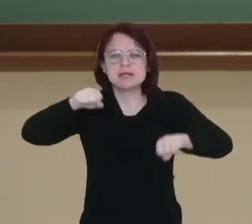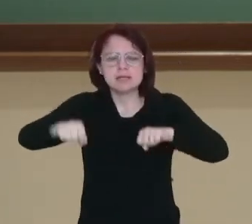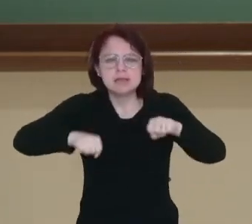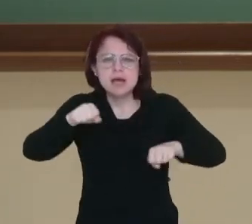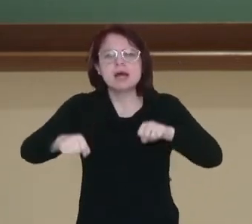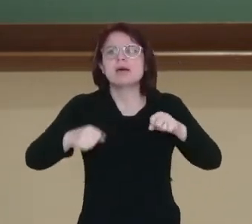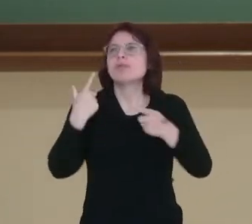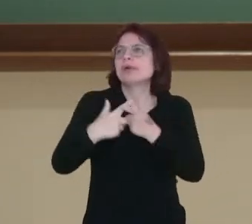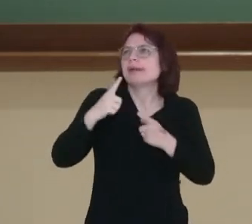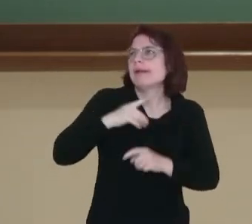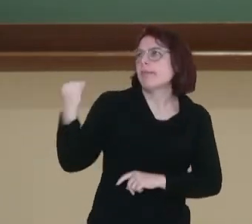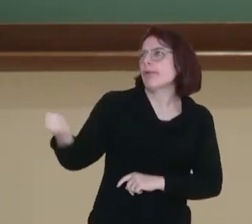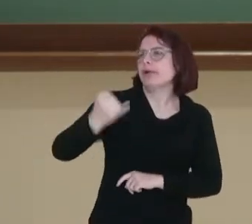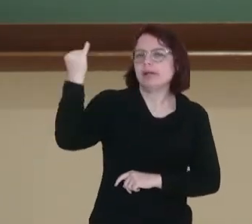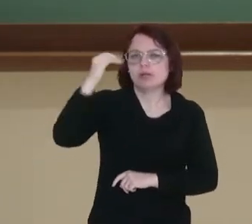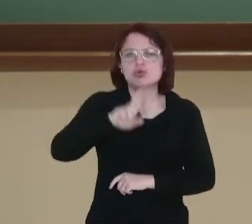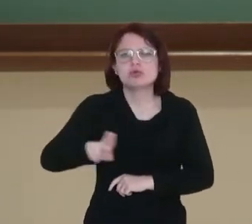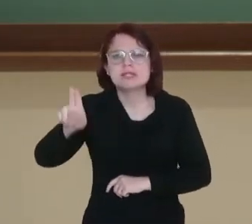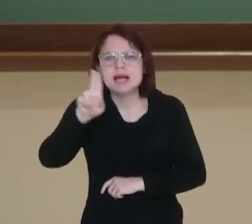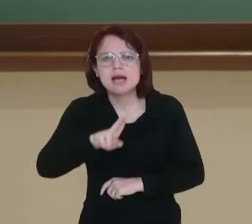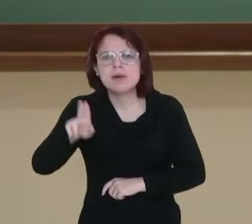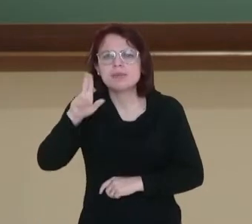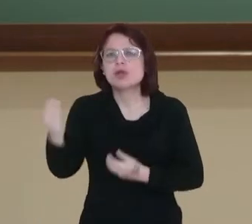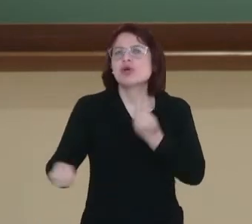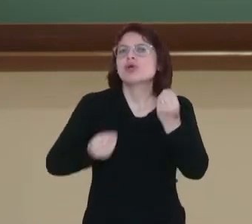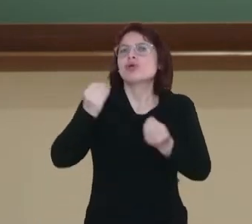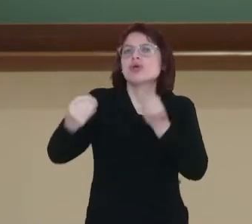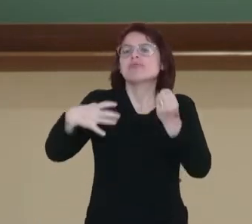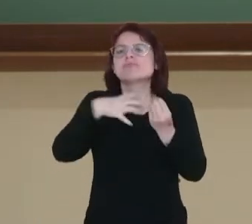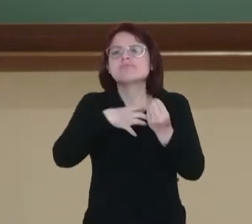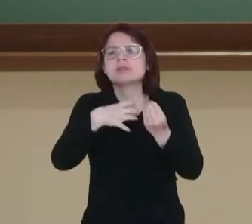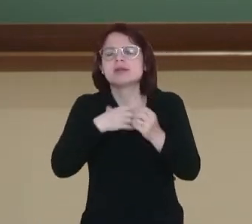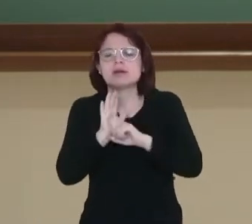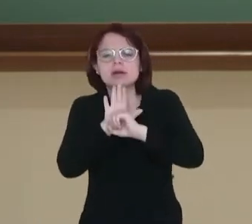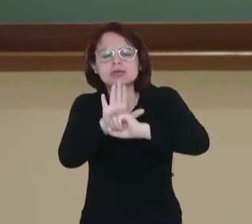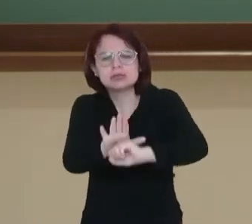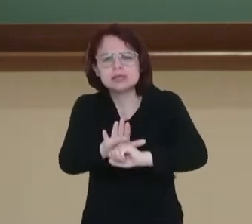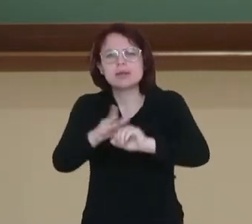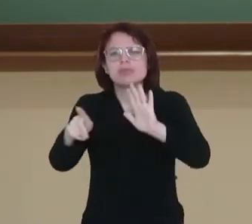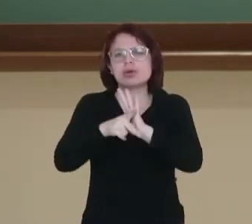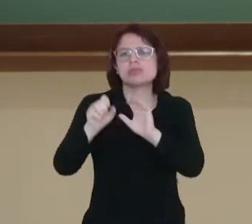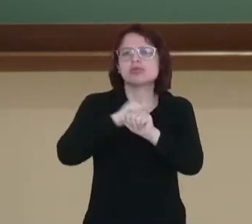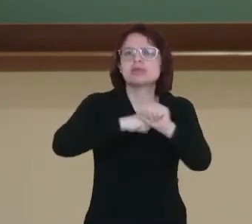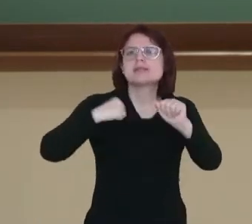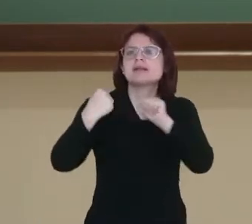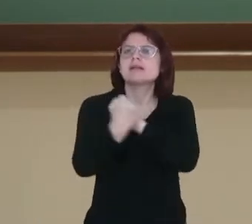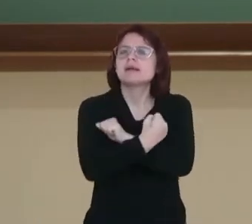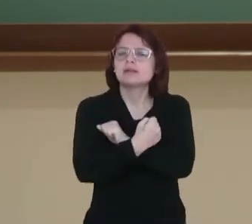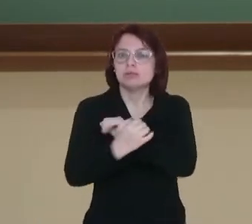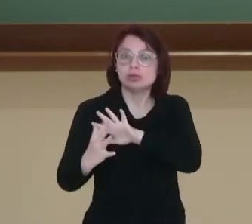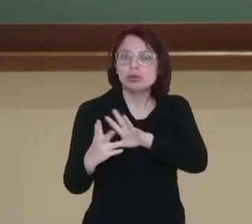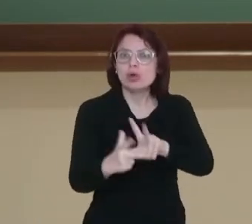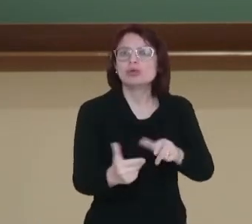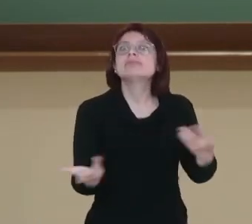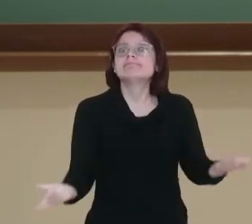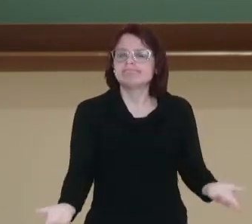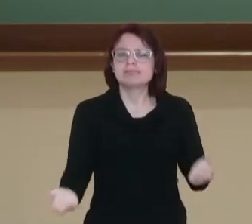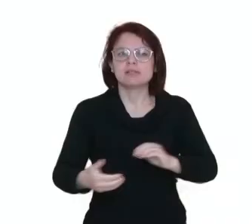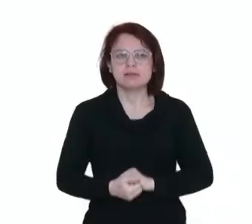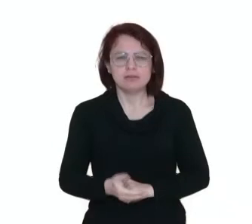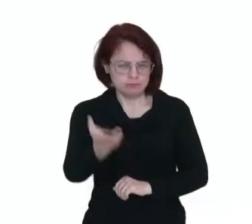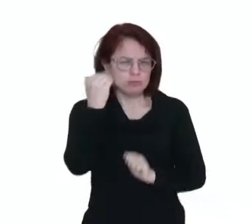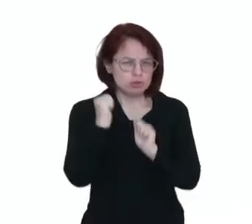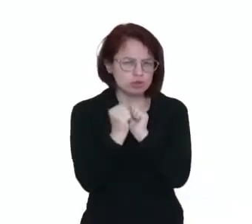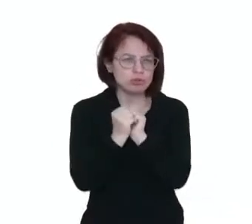importante utilizar, né? De que maneira isso vem contribuindo para a nossa sociedade como um todo, tá bom? Vamos